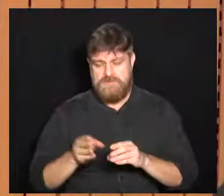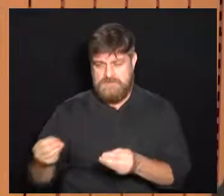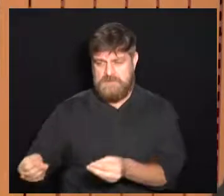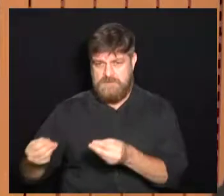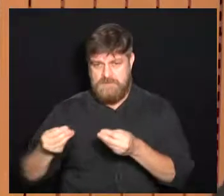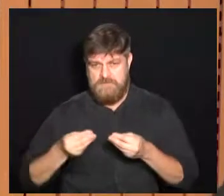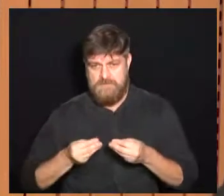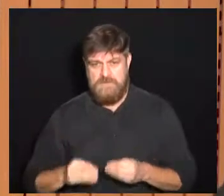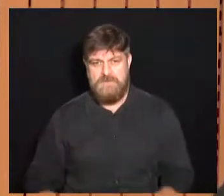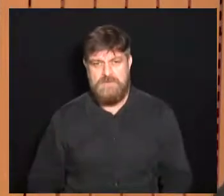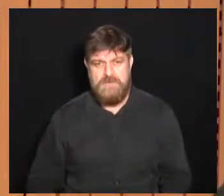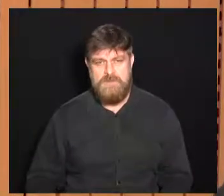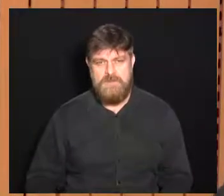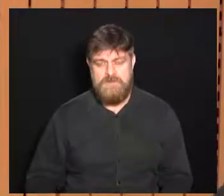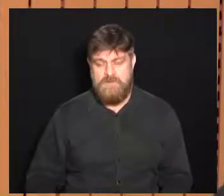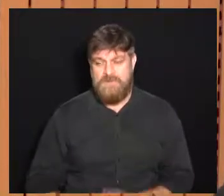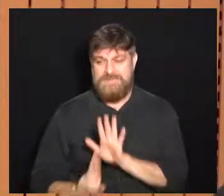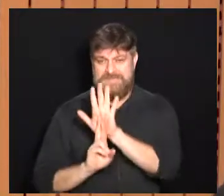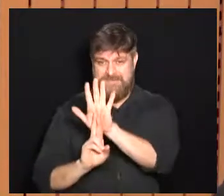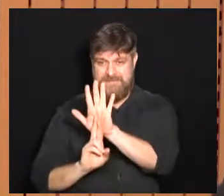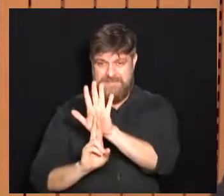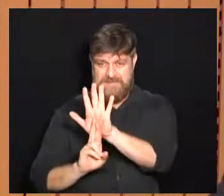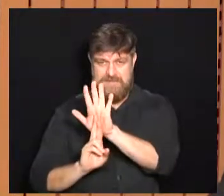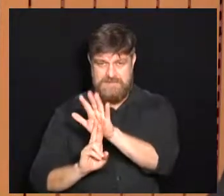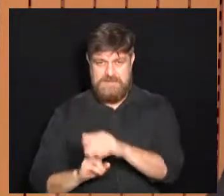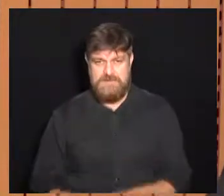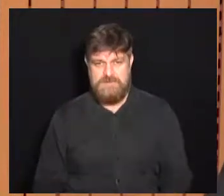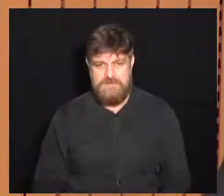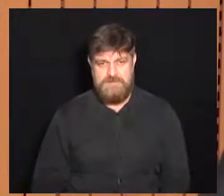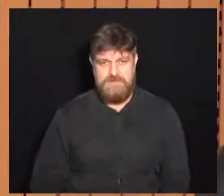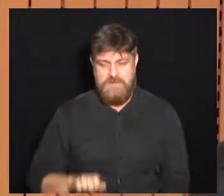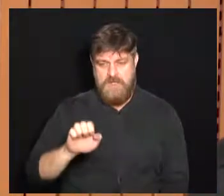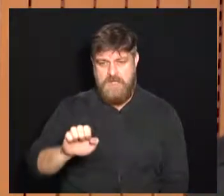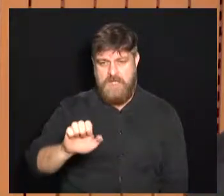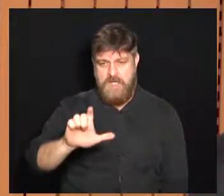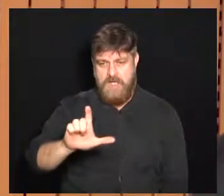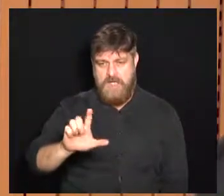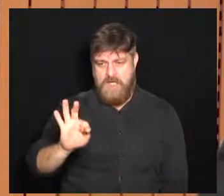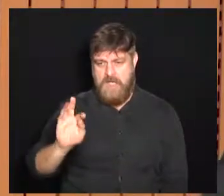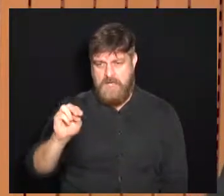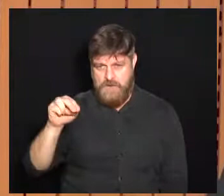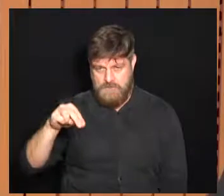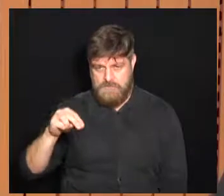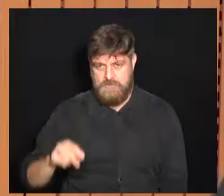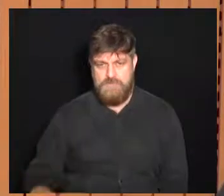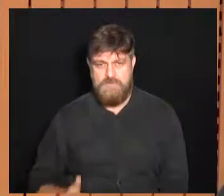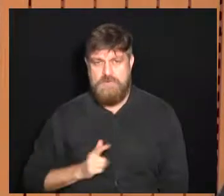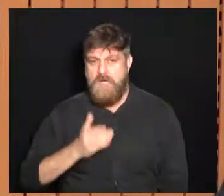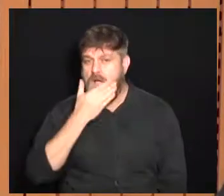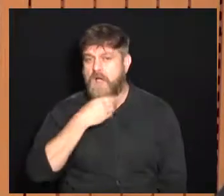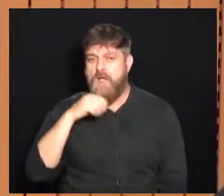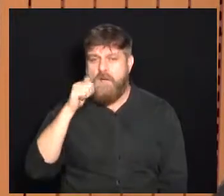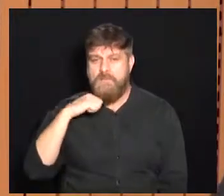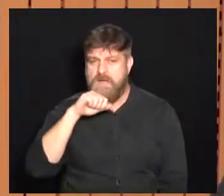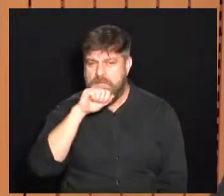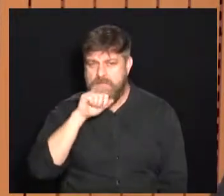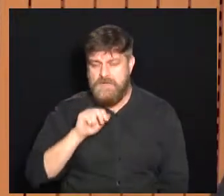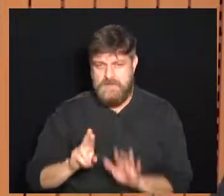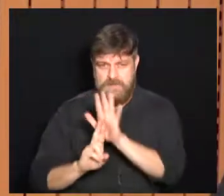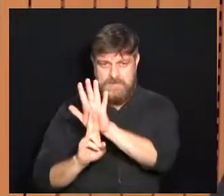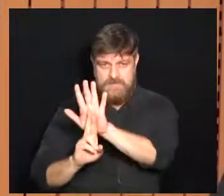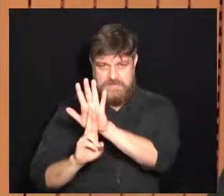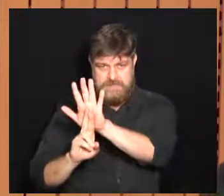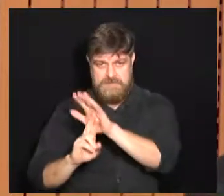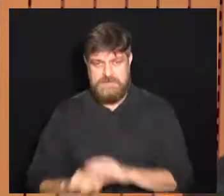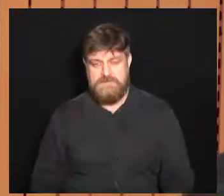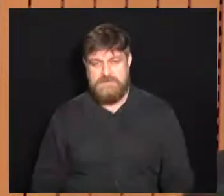gente o nome dos 2 representantes, né? O Elton de Oliveira, que falará pelos pais de alunos da SEI, que fica no